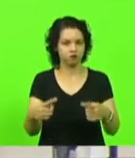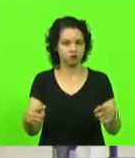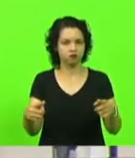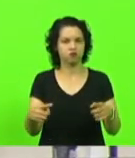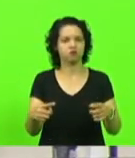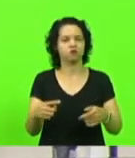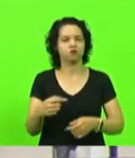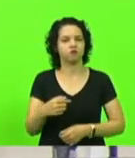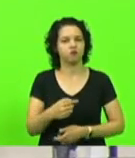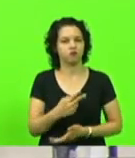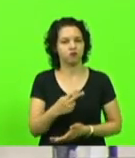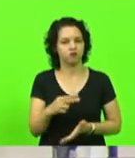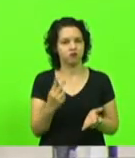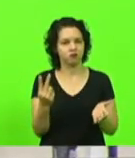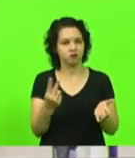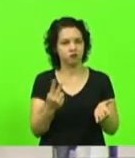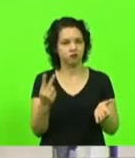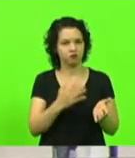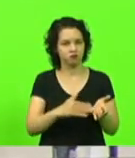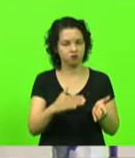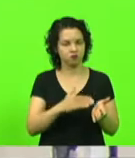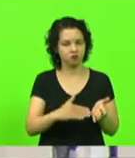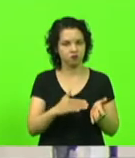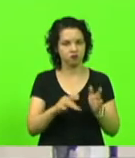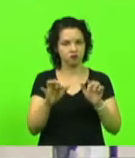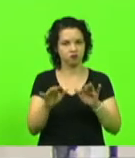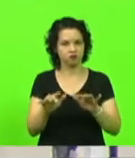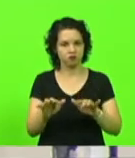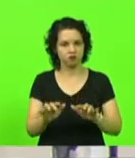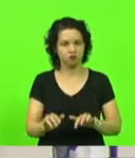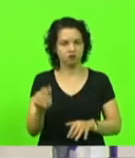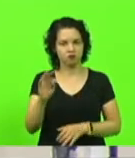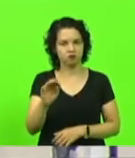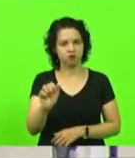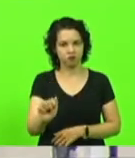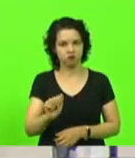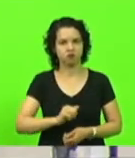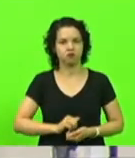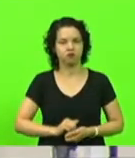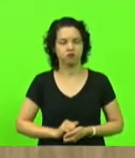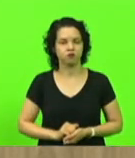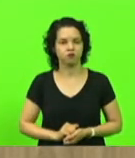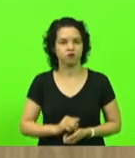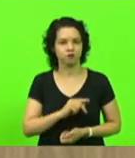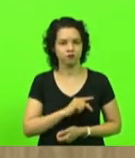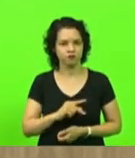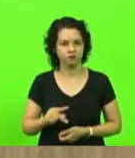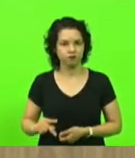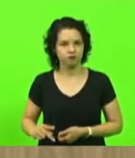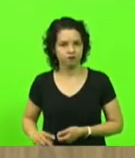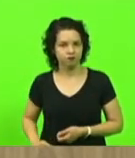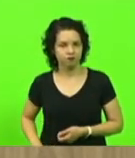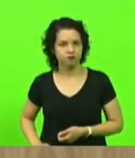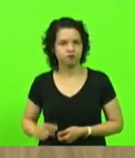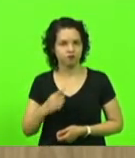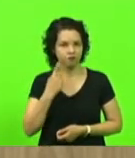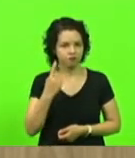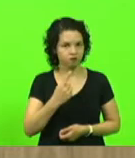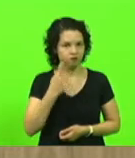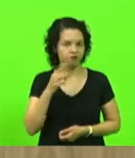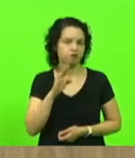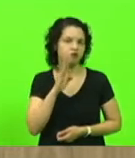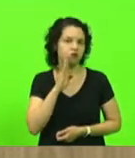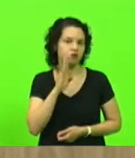o segundo secretário lavrou a presente ata. Senhor presidente, deputado Nilson